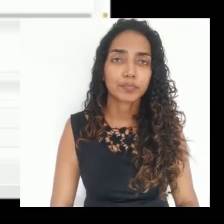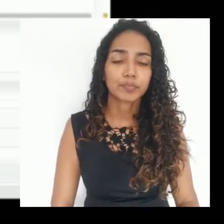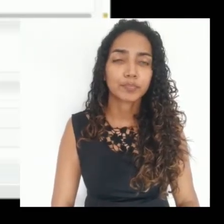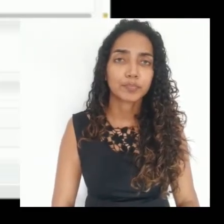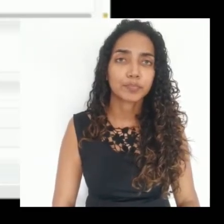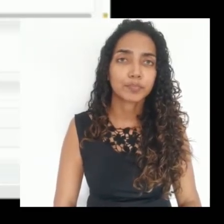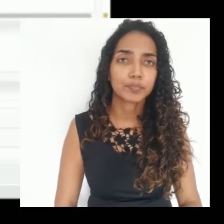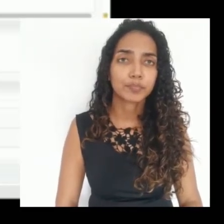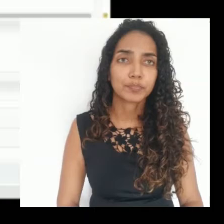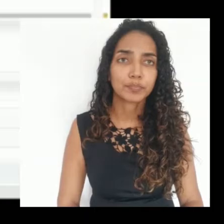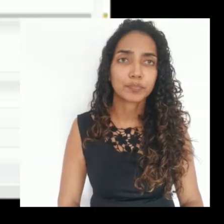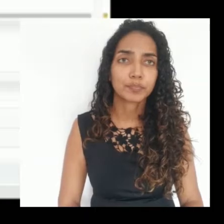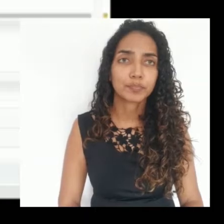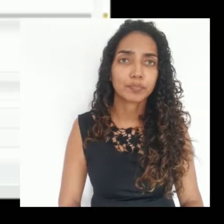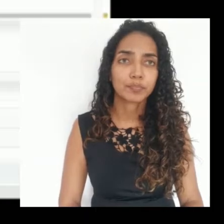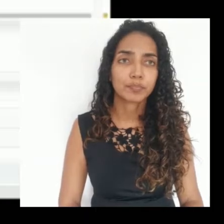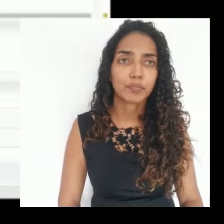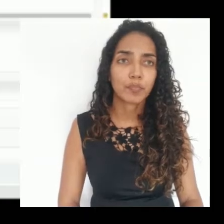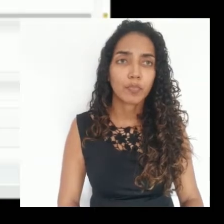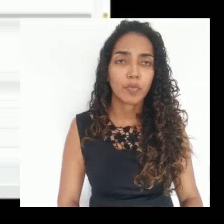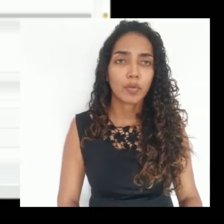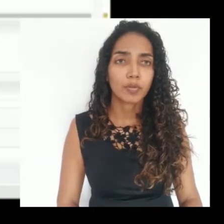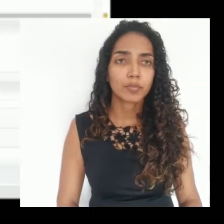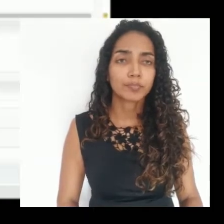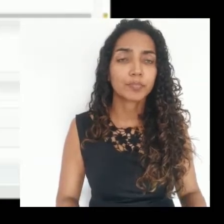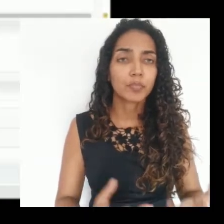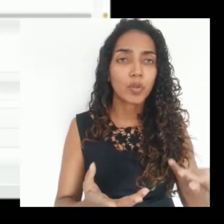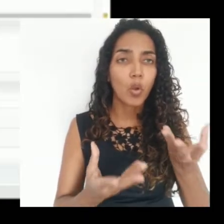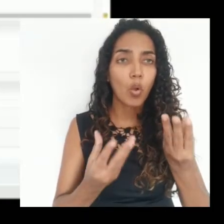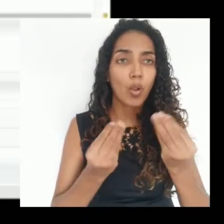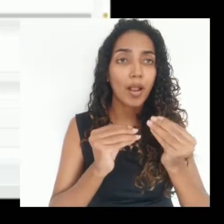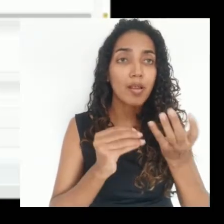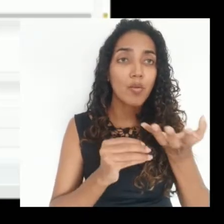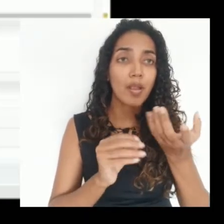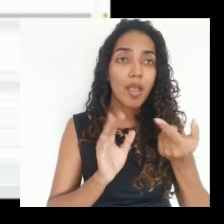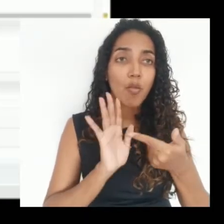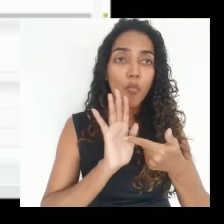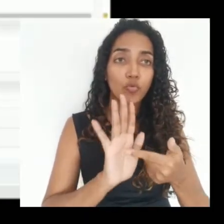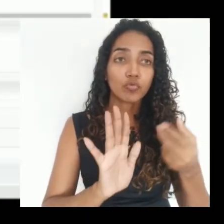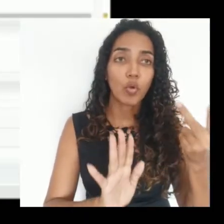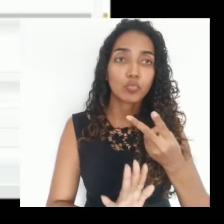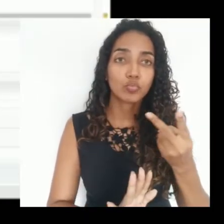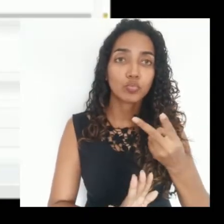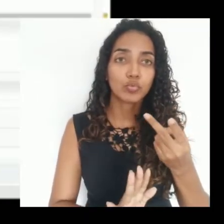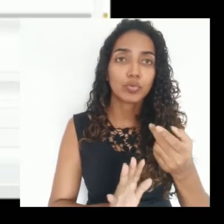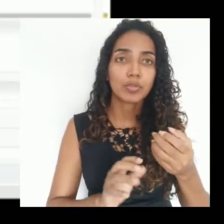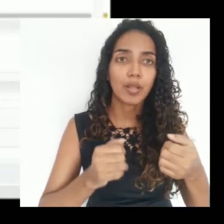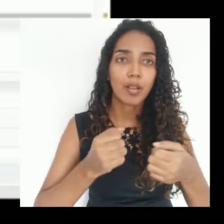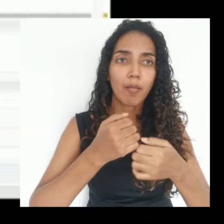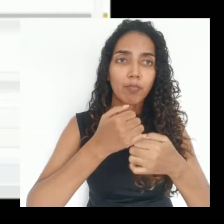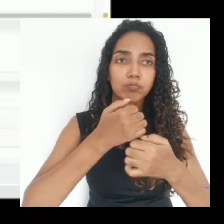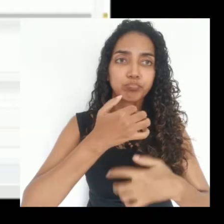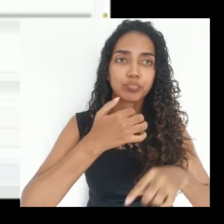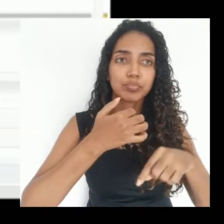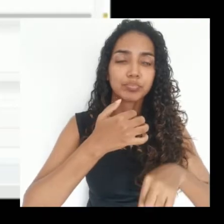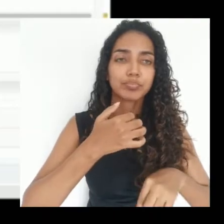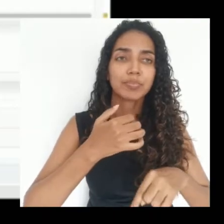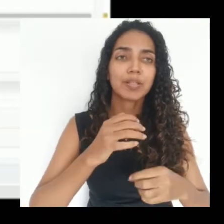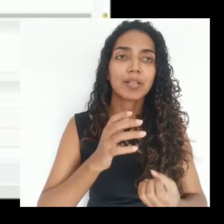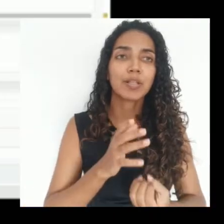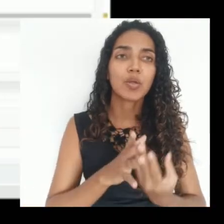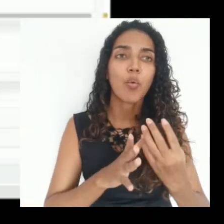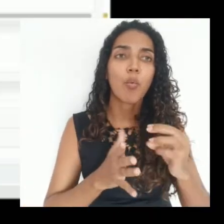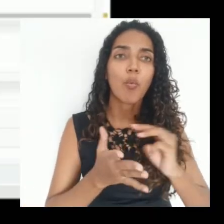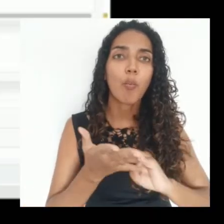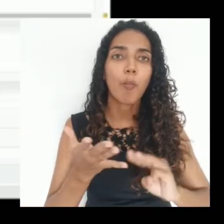dois, tanto o get quanto o set, e mandar gerar. Então, ele gerou aqui o método get matriculados e set matriculados,